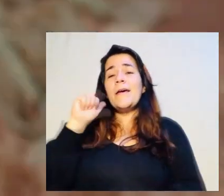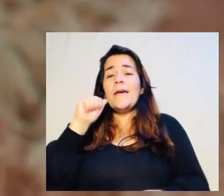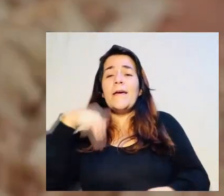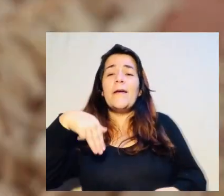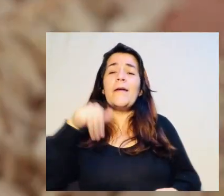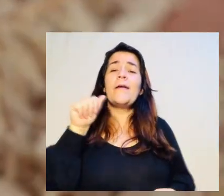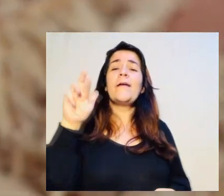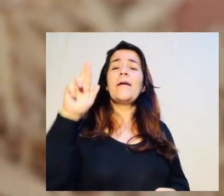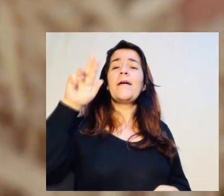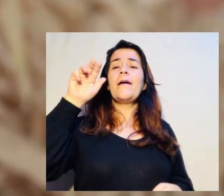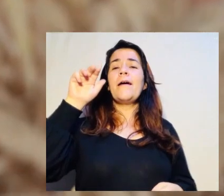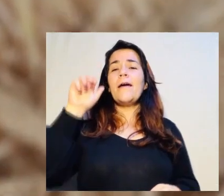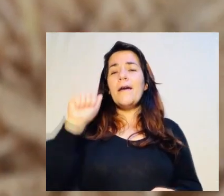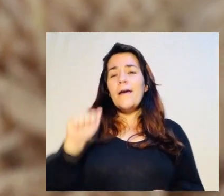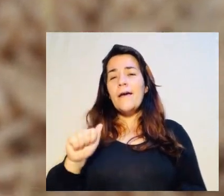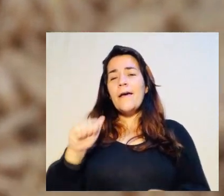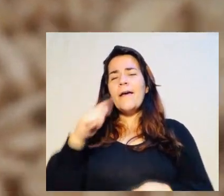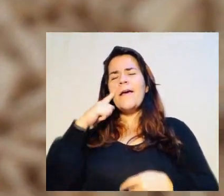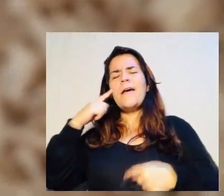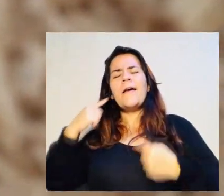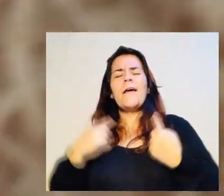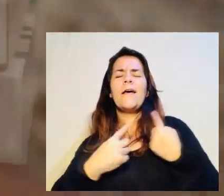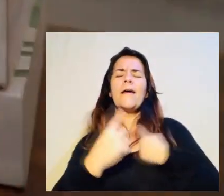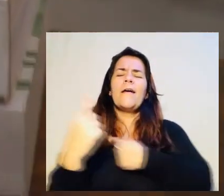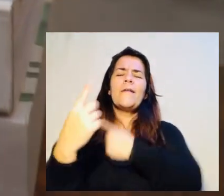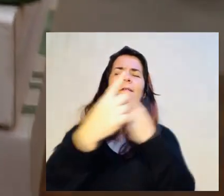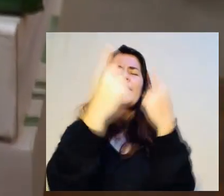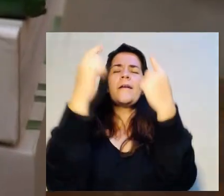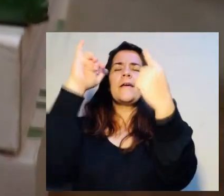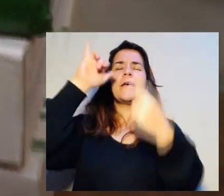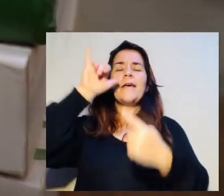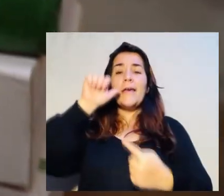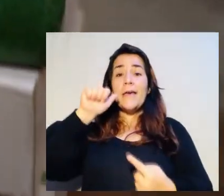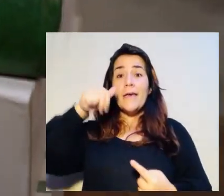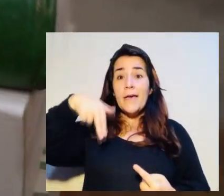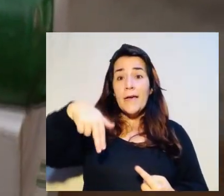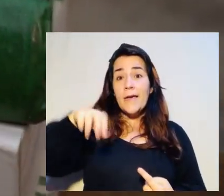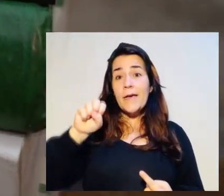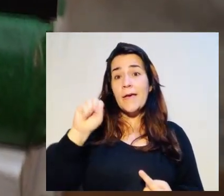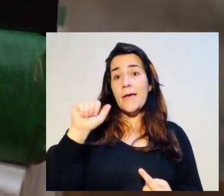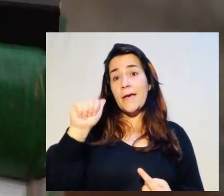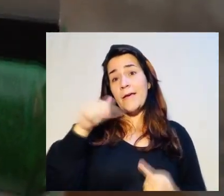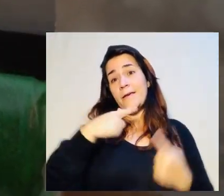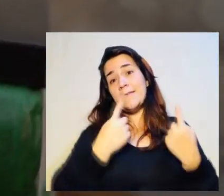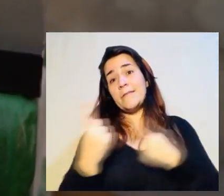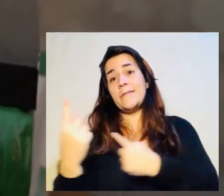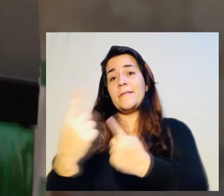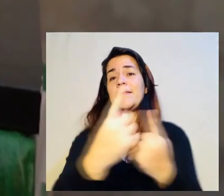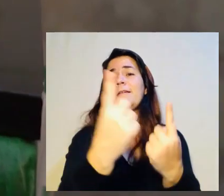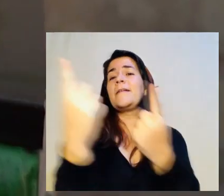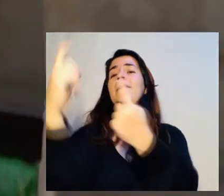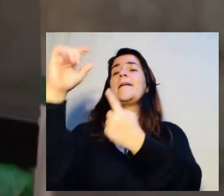rodar, camaradinha. E viva Yansan,